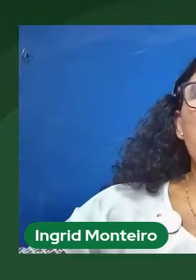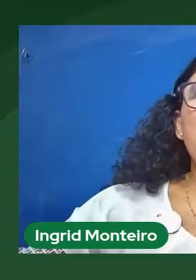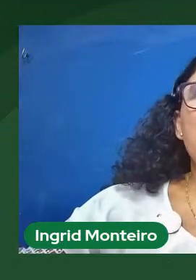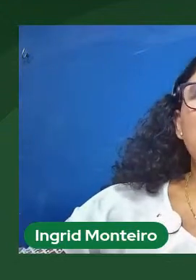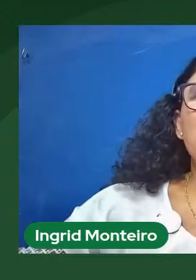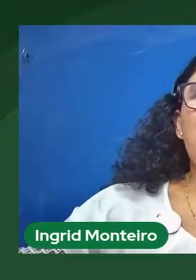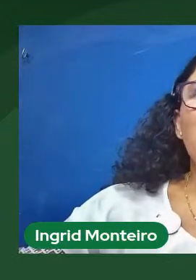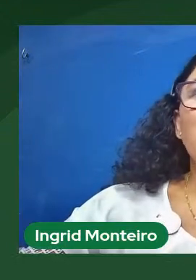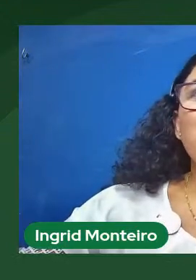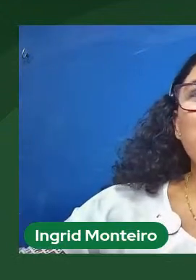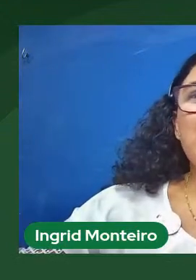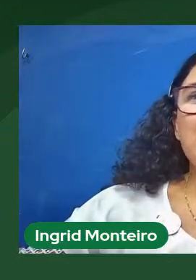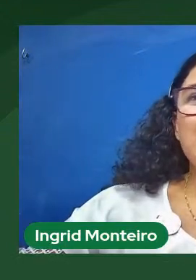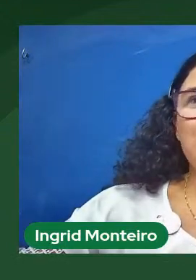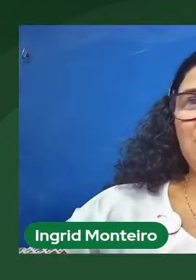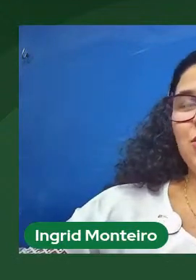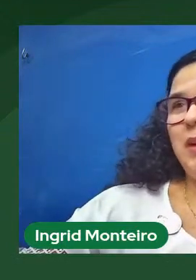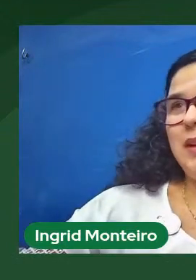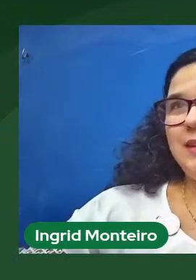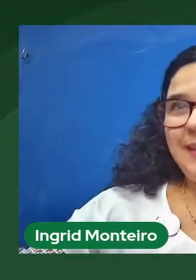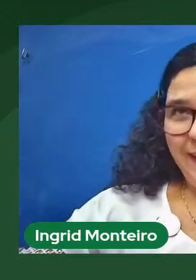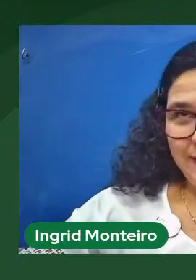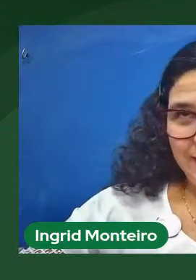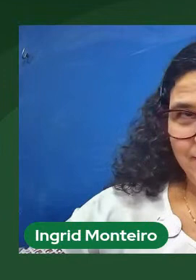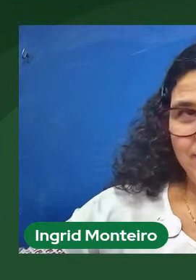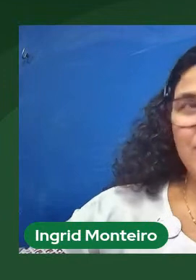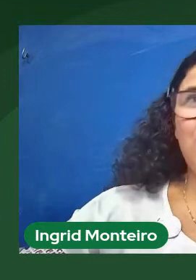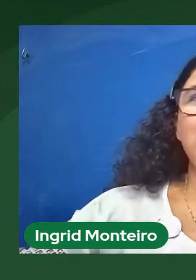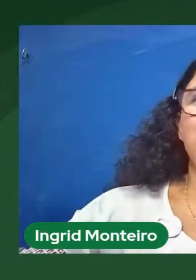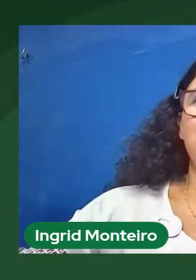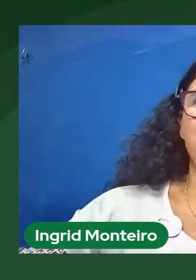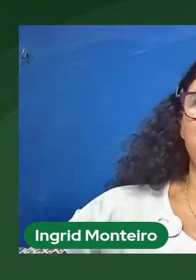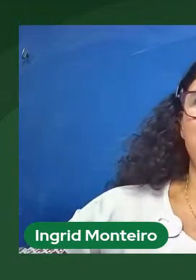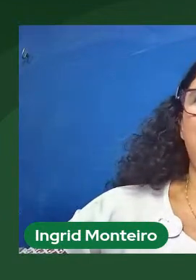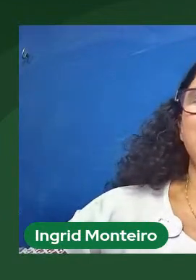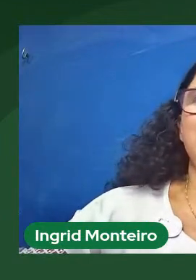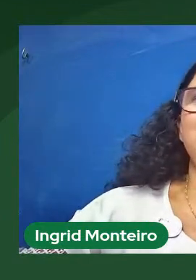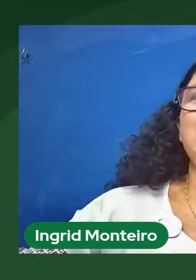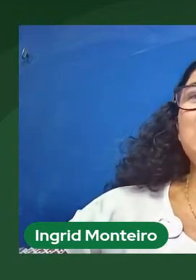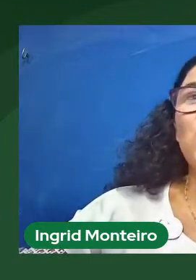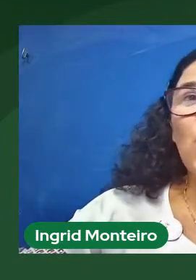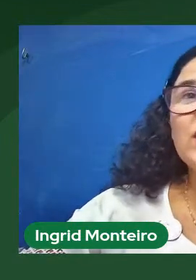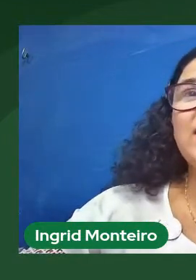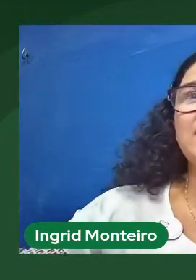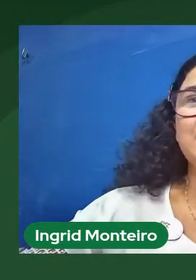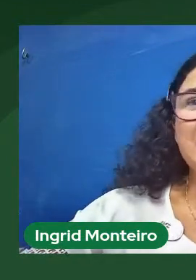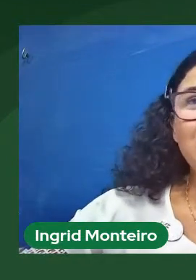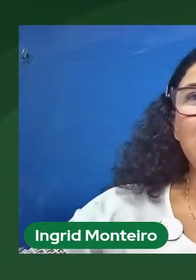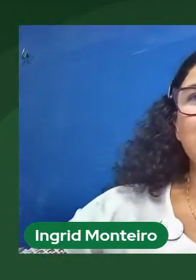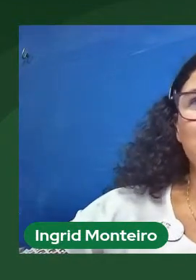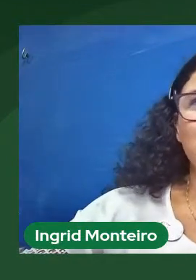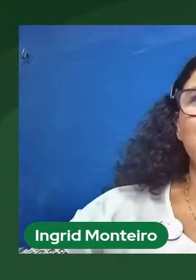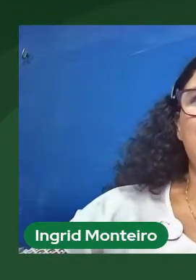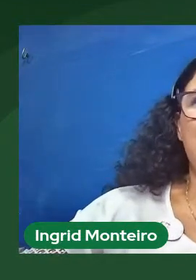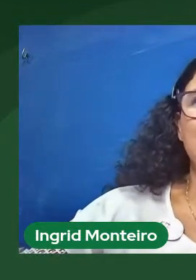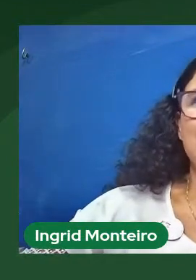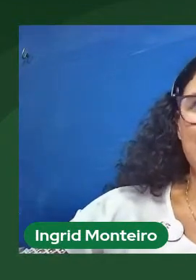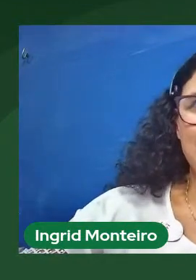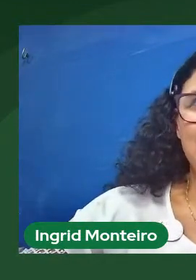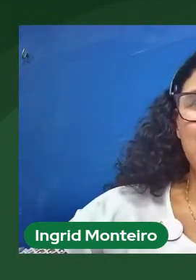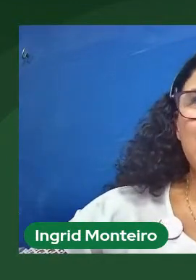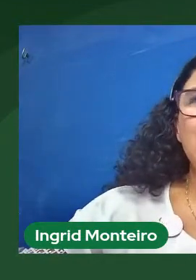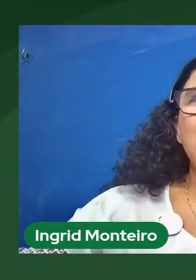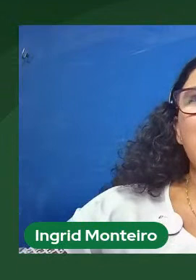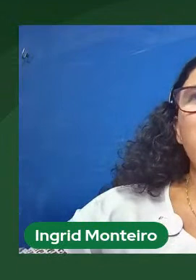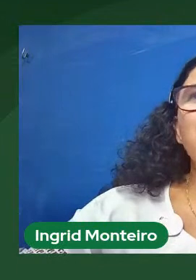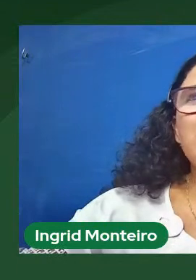Bom, como a Milene é o único ser existente no planeta Terra que já esteve presente em todas as 20 edições do